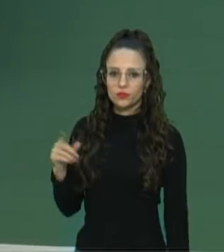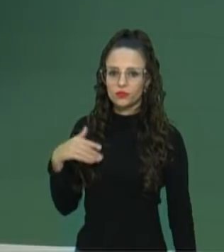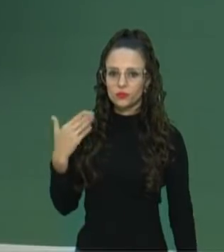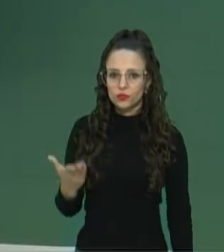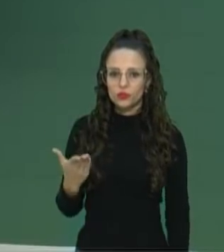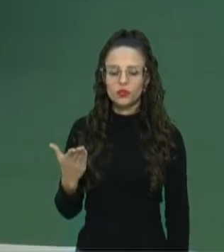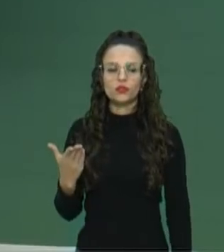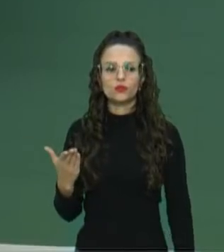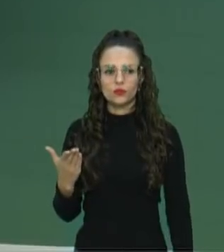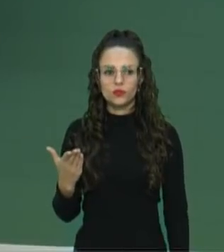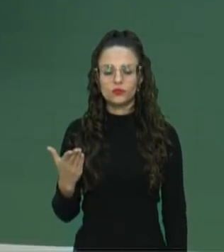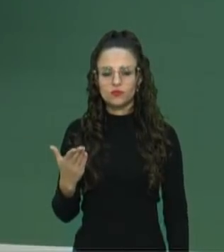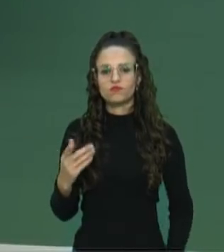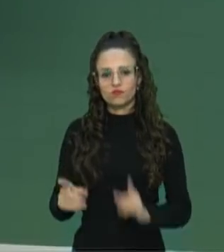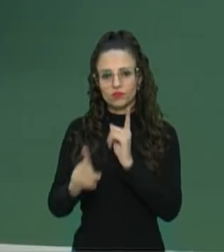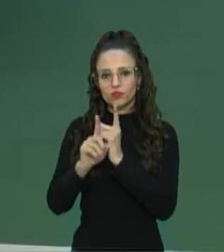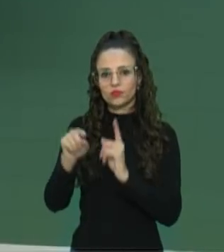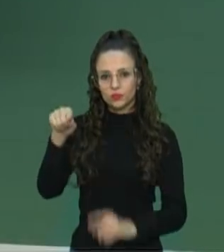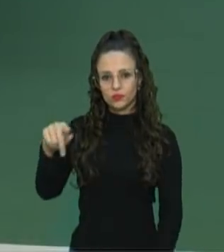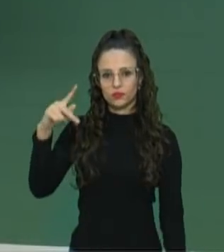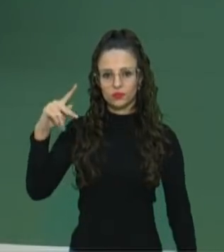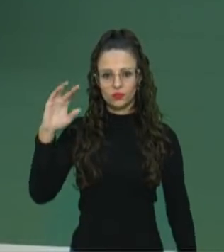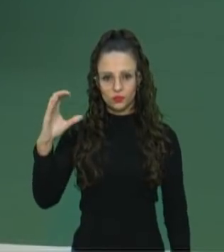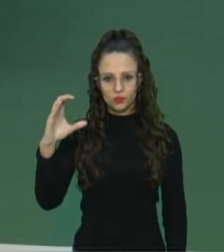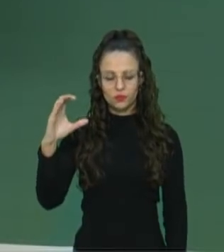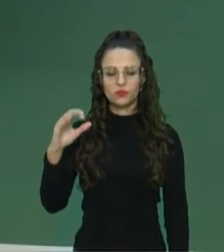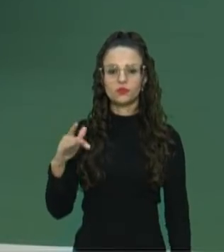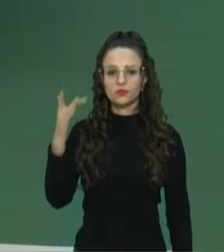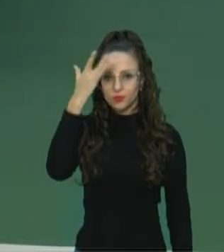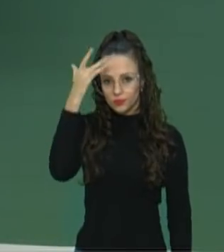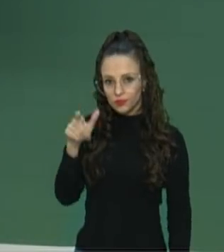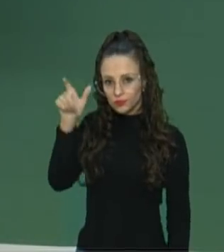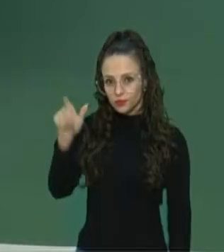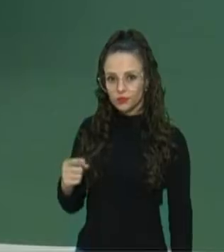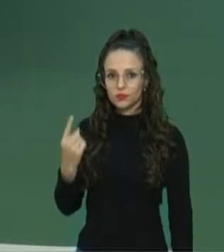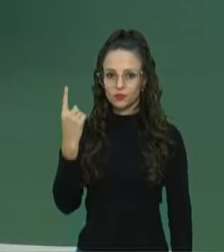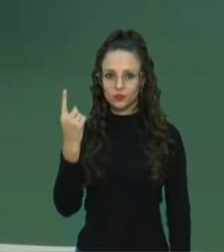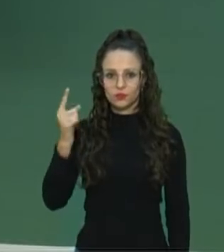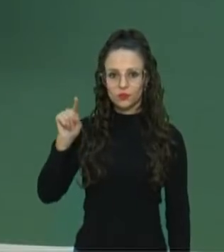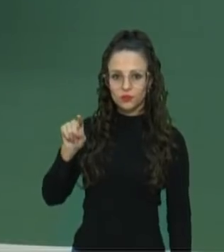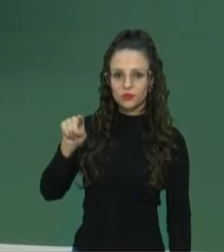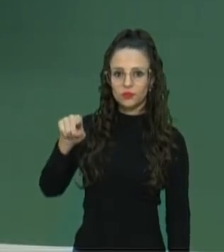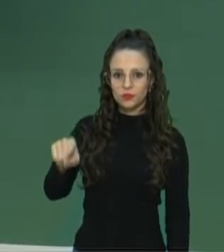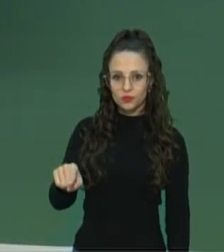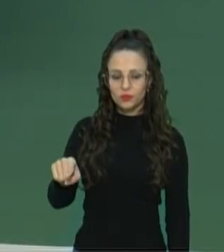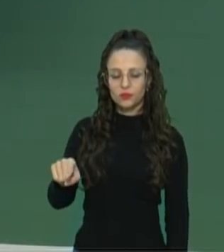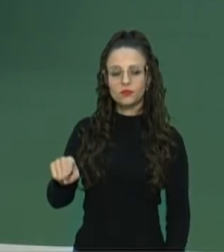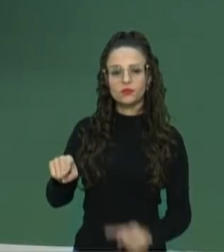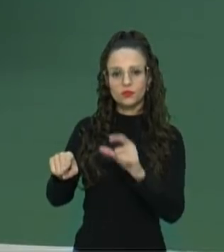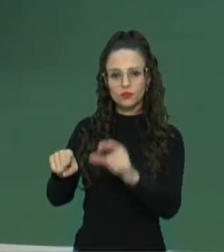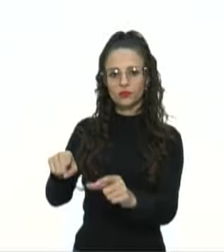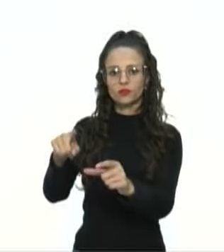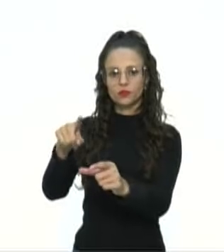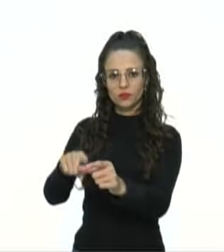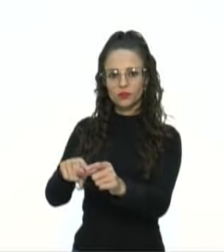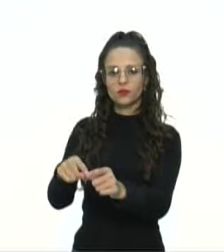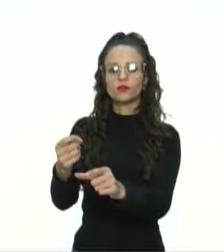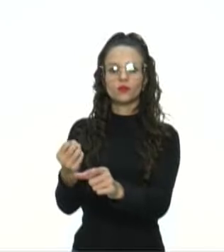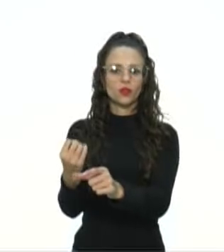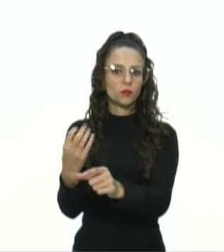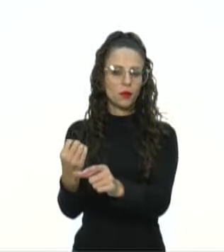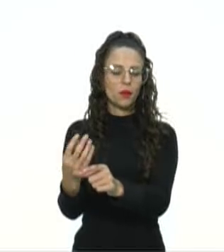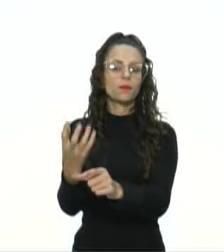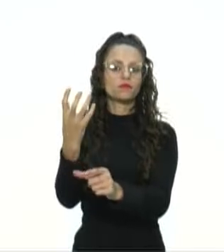encontra o ponto de controle, né, o atleta aproxima o SICARD, que é esse sensor aqui, da base eletrônica, a qual irá emitir um sinal